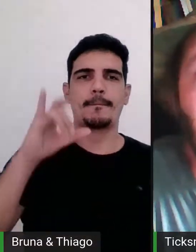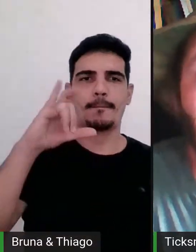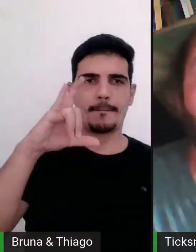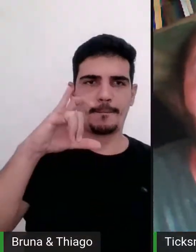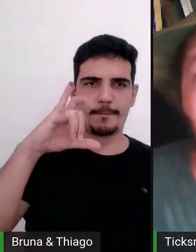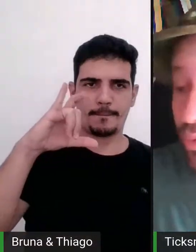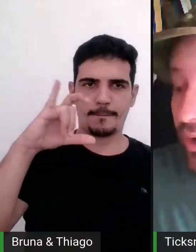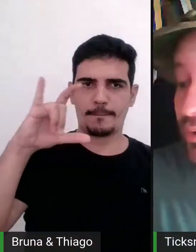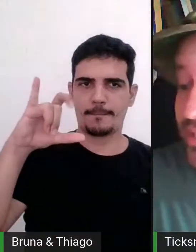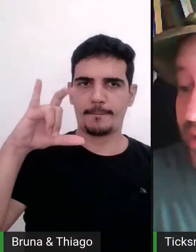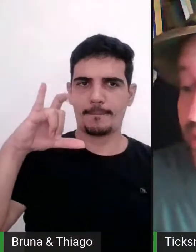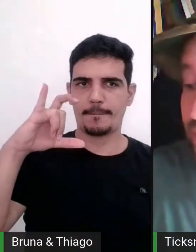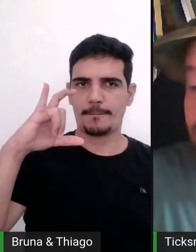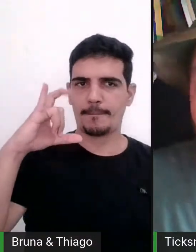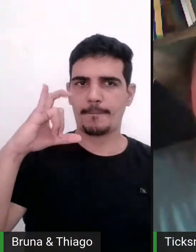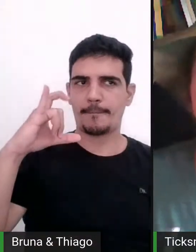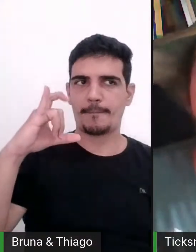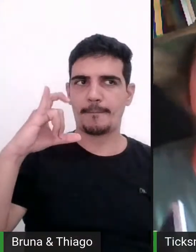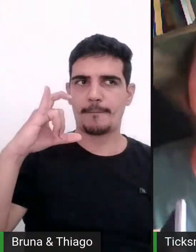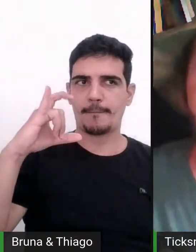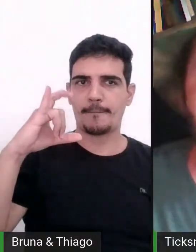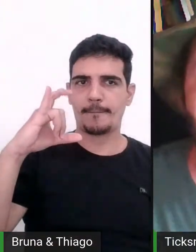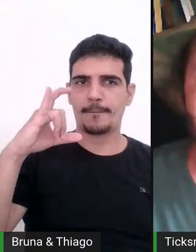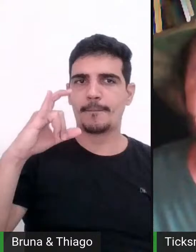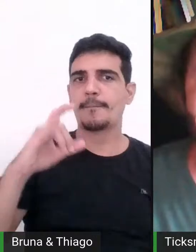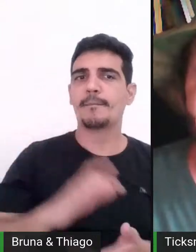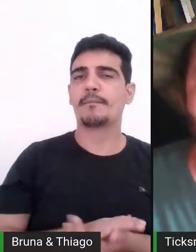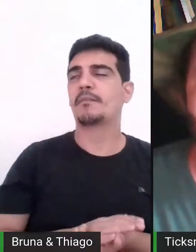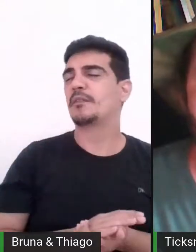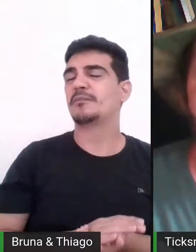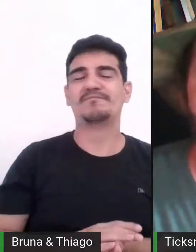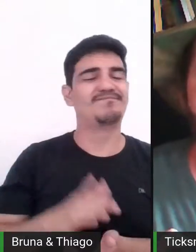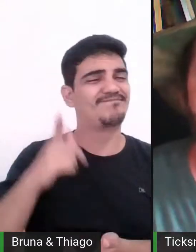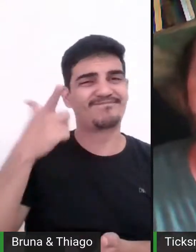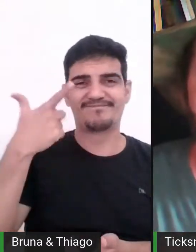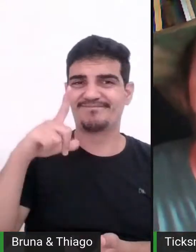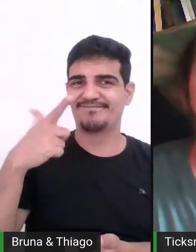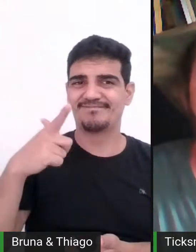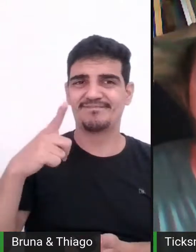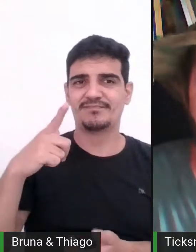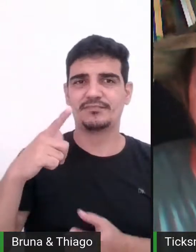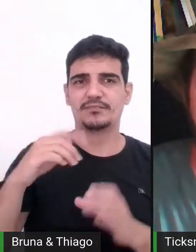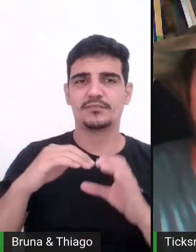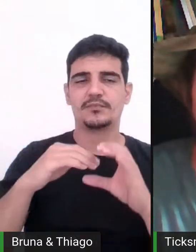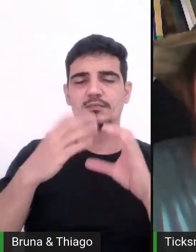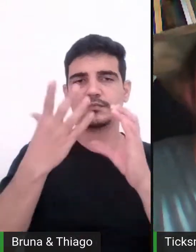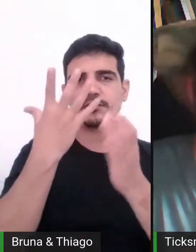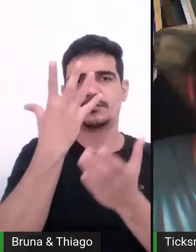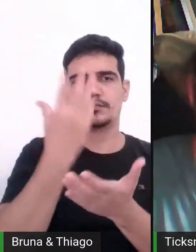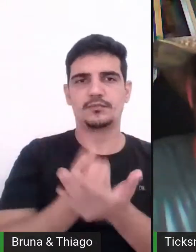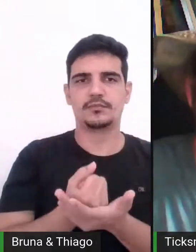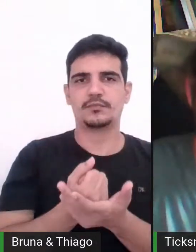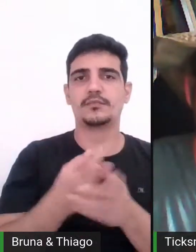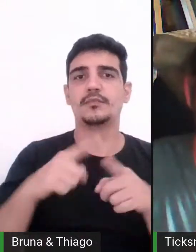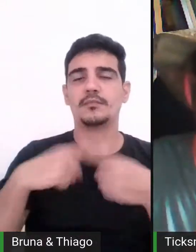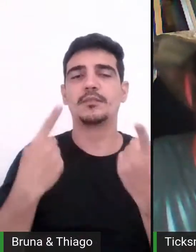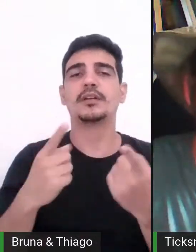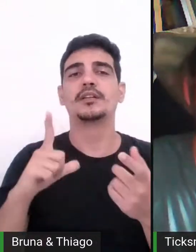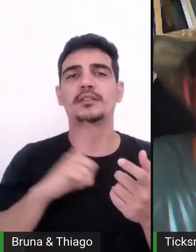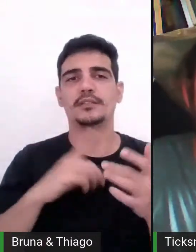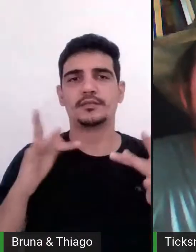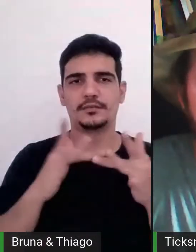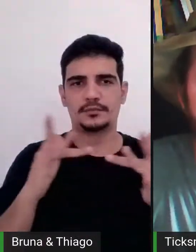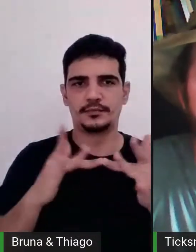Que eles colocaram Então, ali. o Instagram, eu acho que não tem como baixar, né? Não, Eu não mas sei. para ter o contato. Ah,